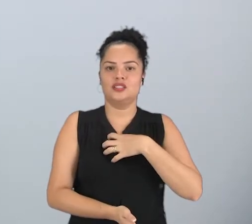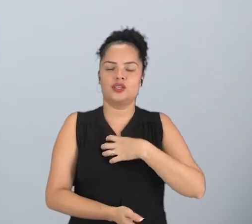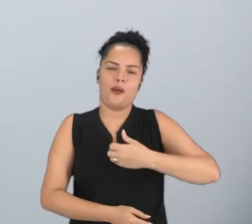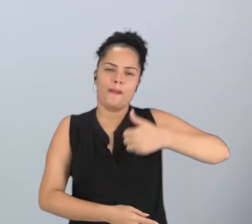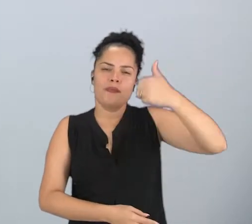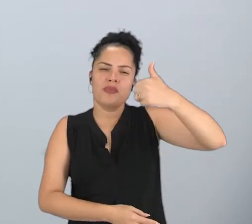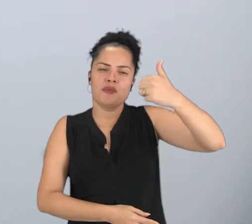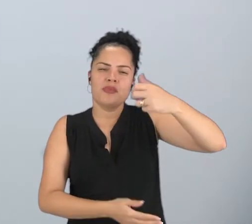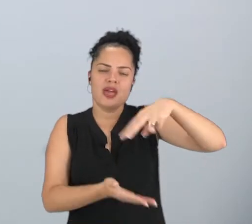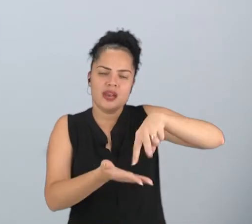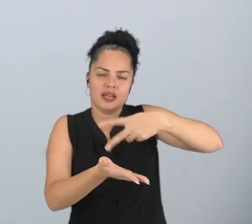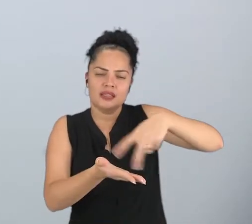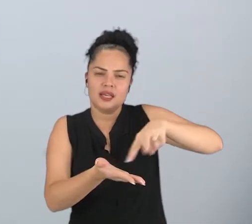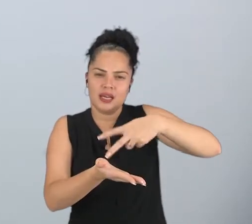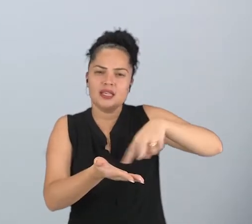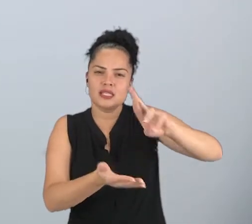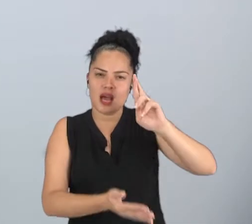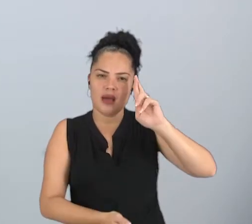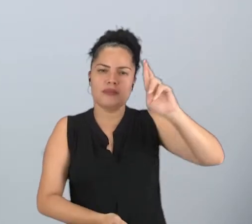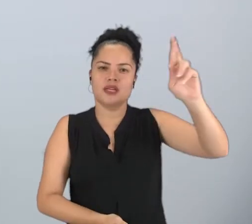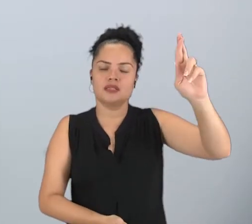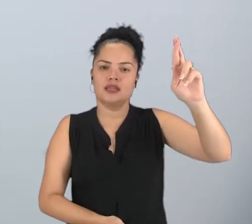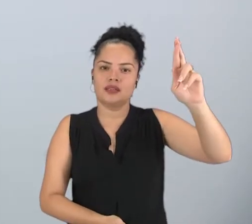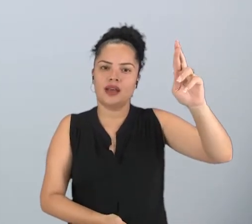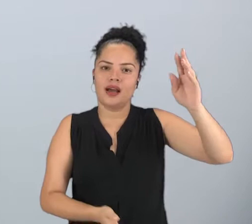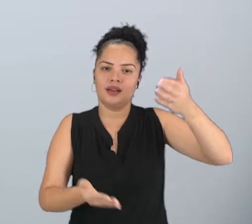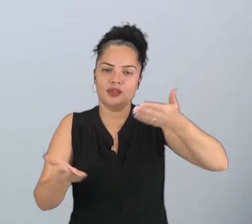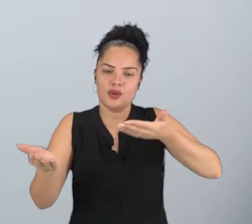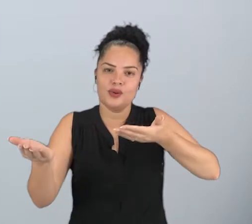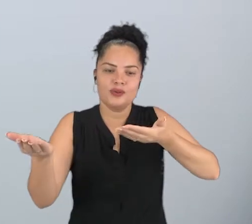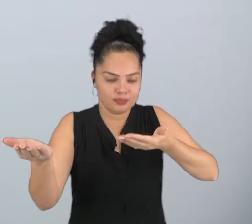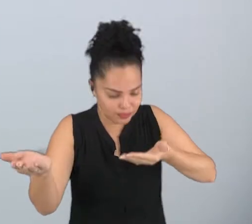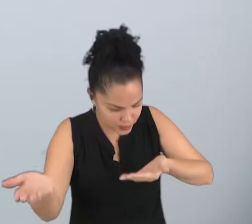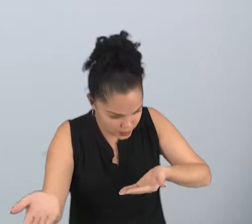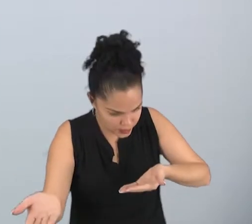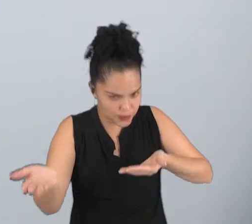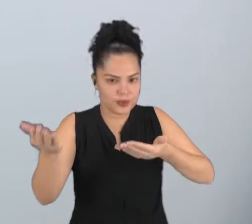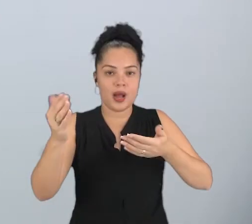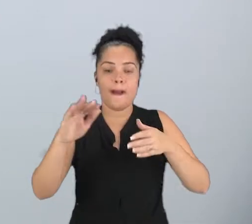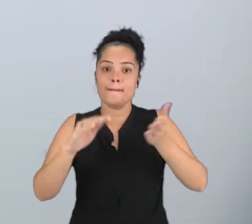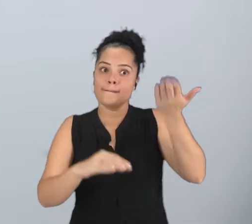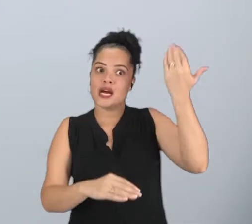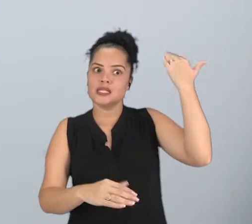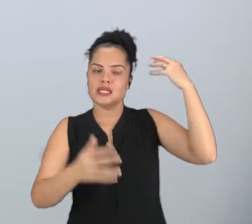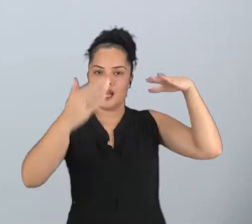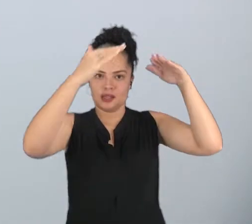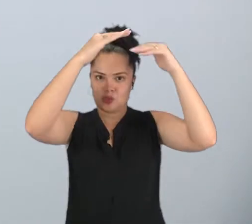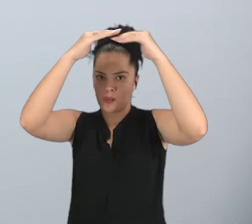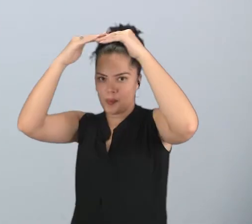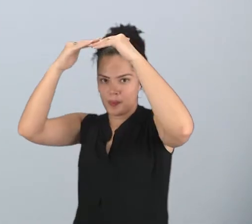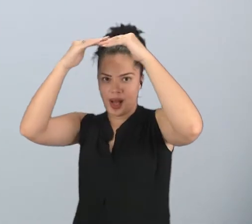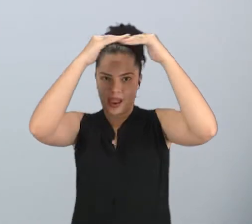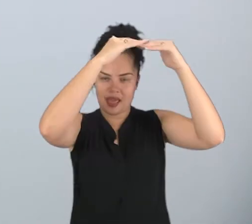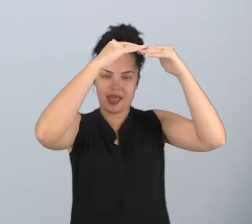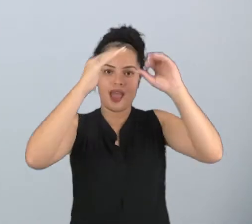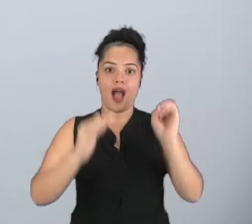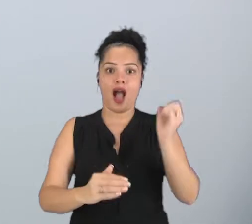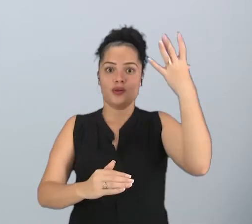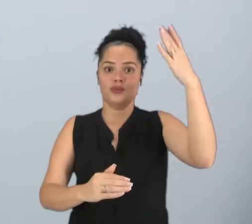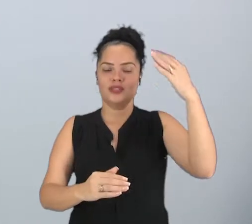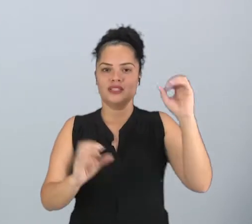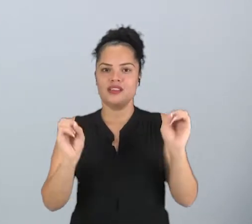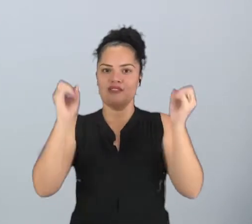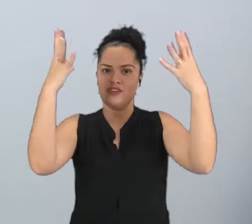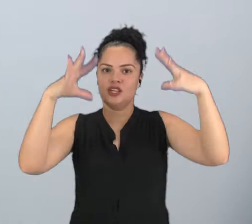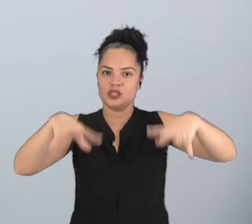primeira dança que é representada, essa dança de corte, do balé, que vai acontecer na época medieval nos castelos, eu tenho isso